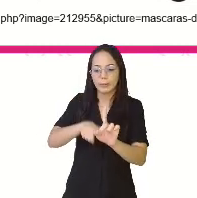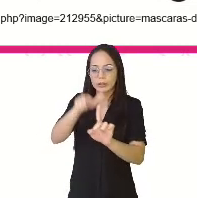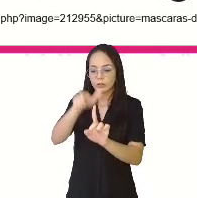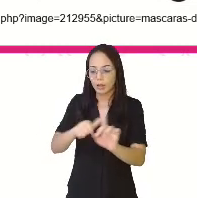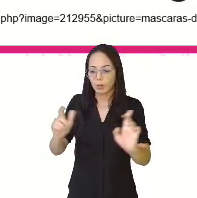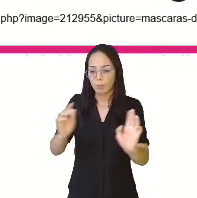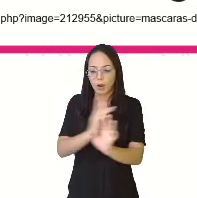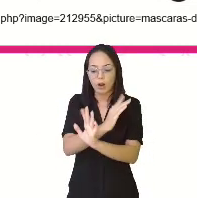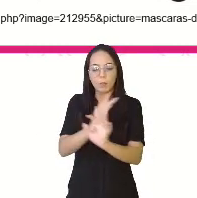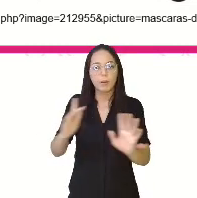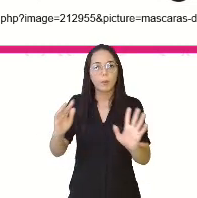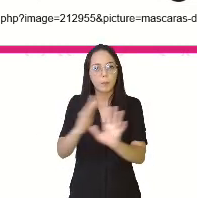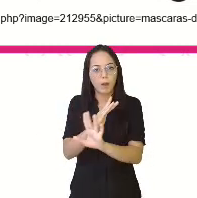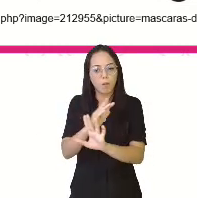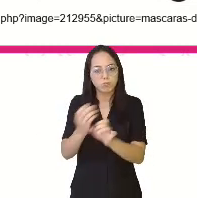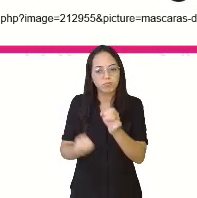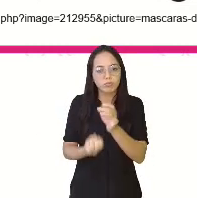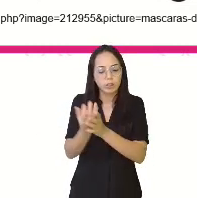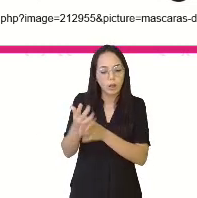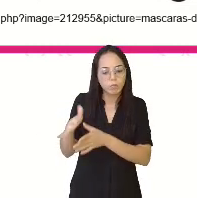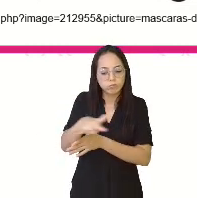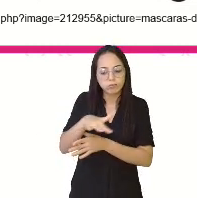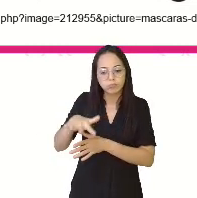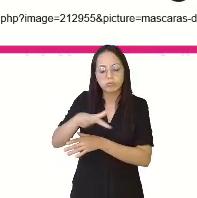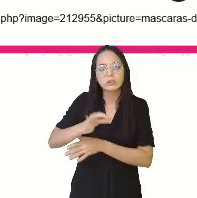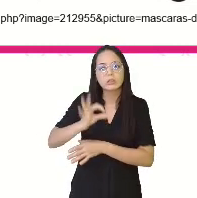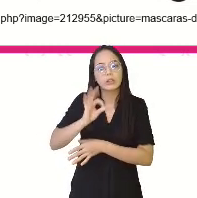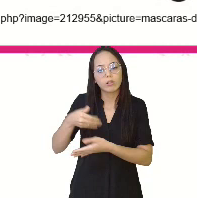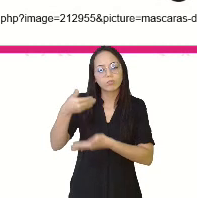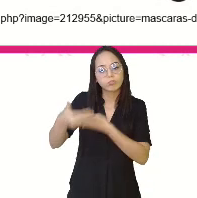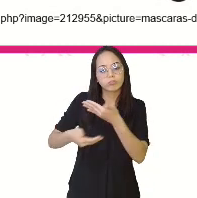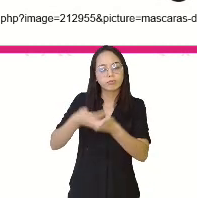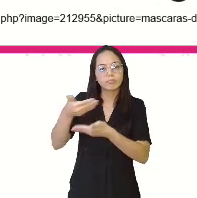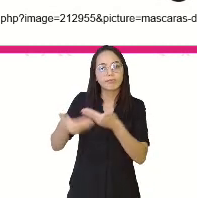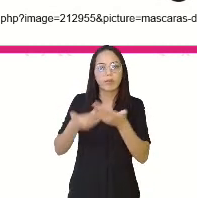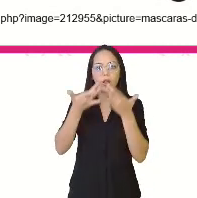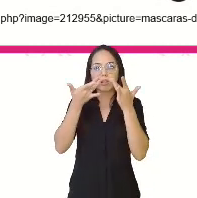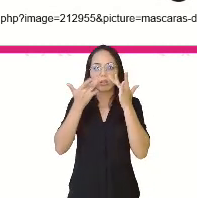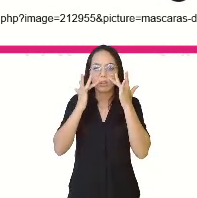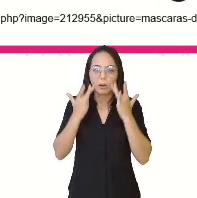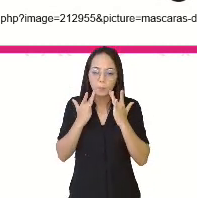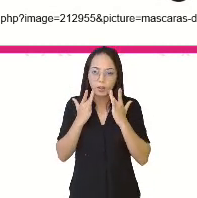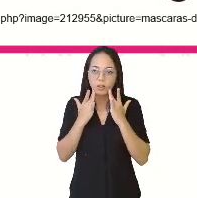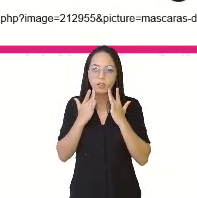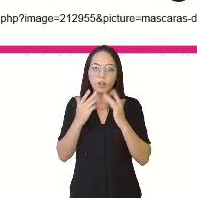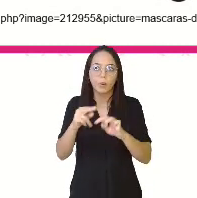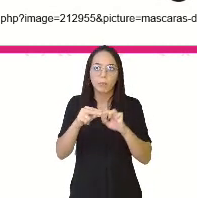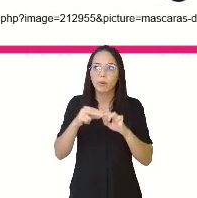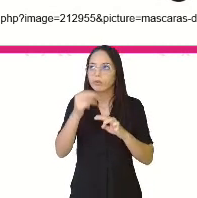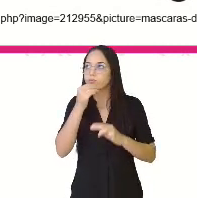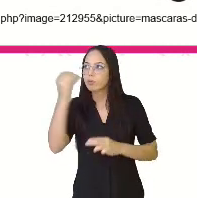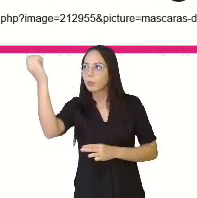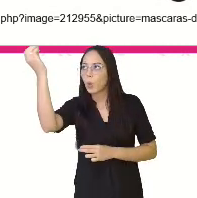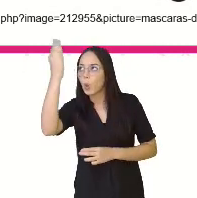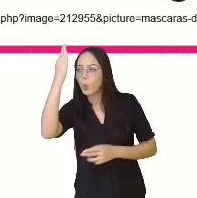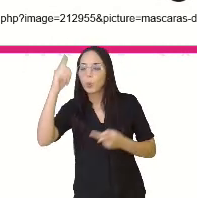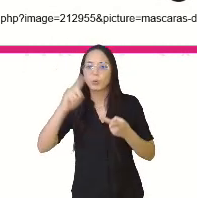que recria um ambiente possível do desenrolar da ação dramática, graças à luz,